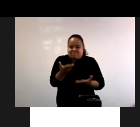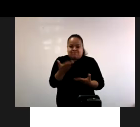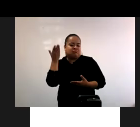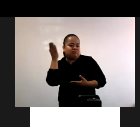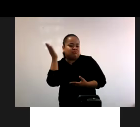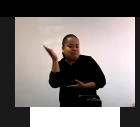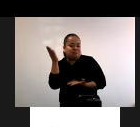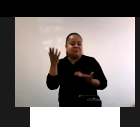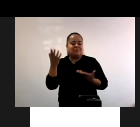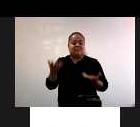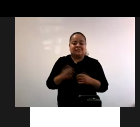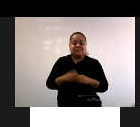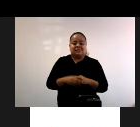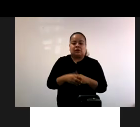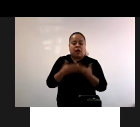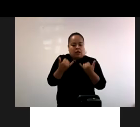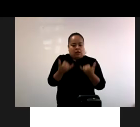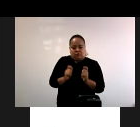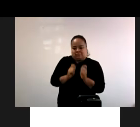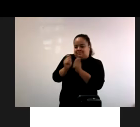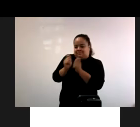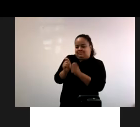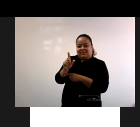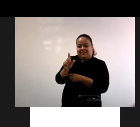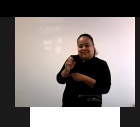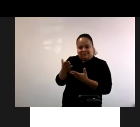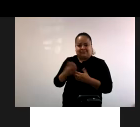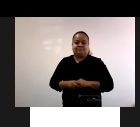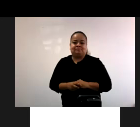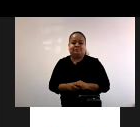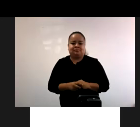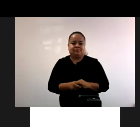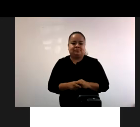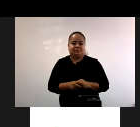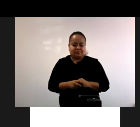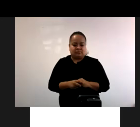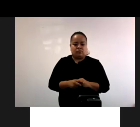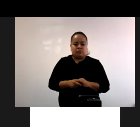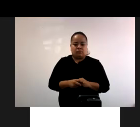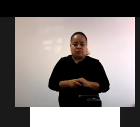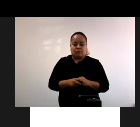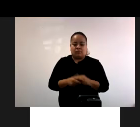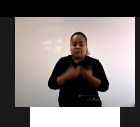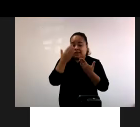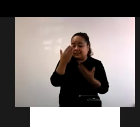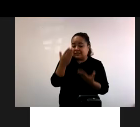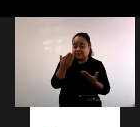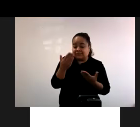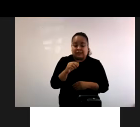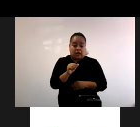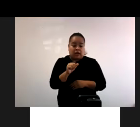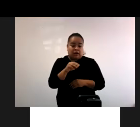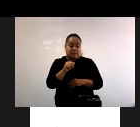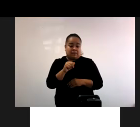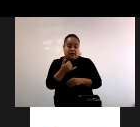com vocês novamente. Eu passo o microfone para você, Alex. Muito obrigado. Obrigado, Amaya. Todo recalcar que